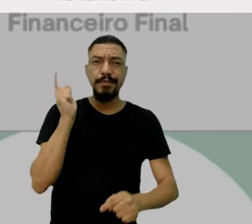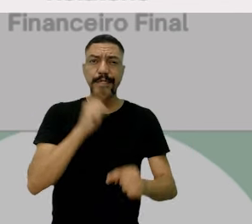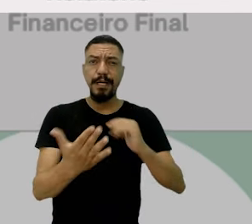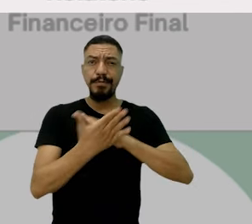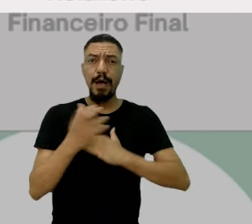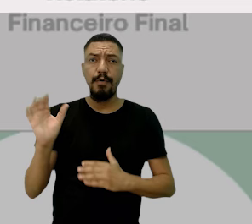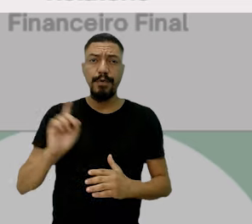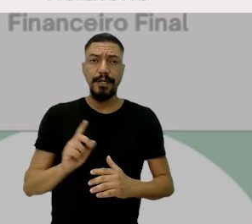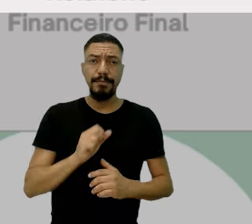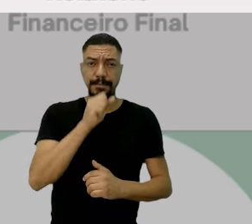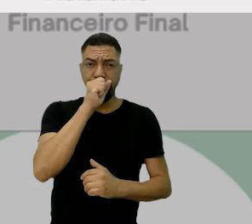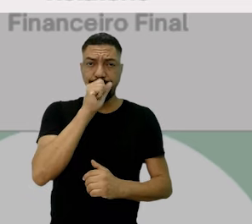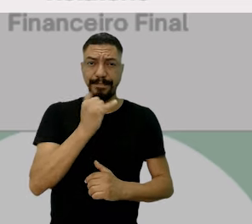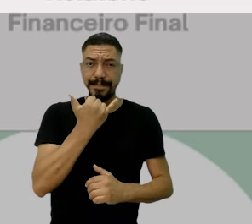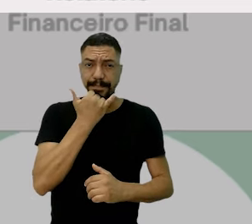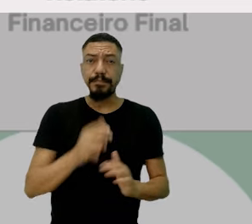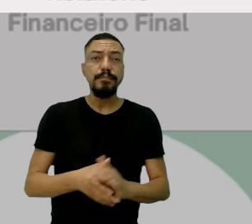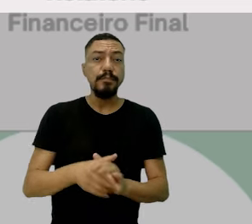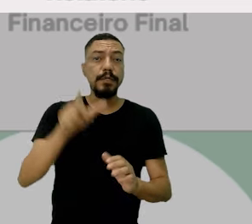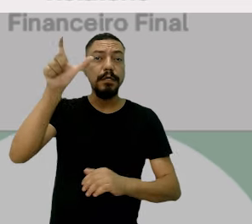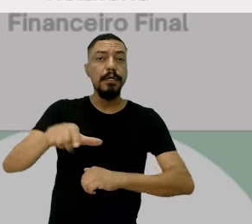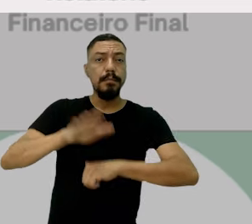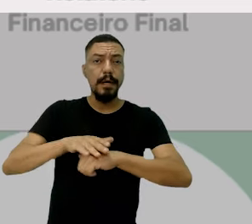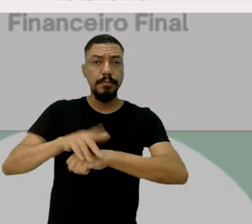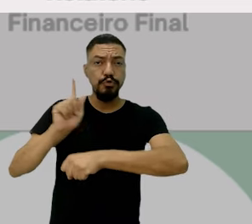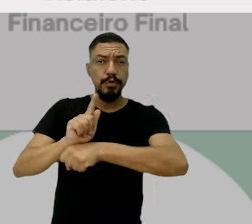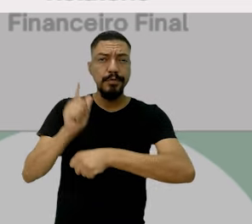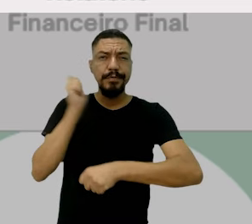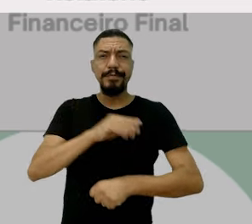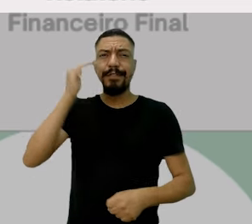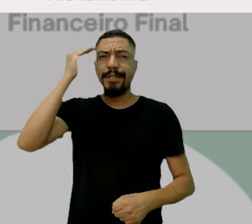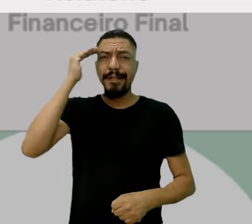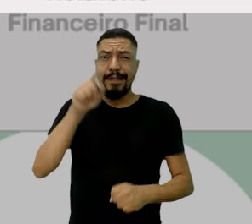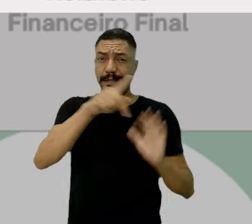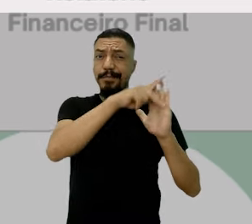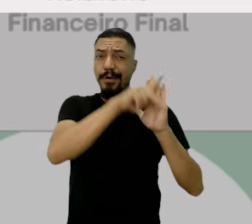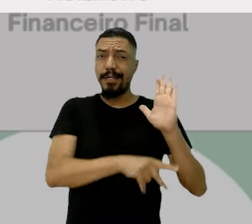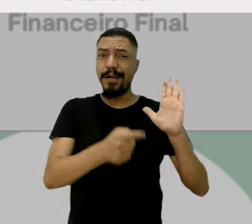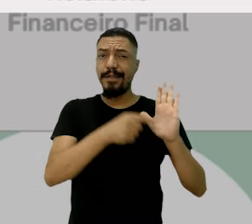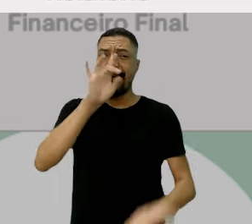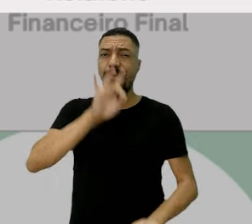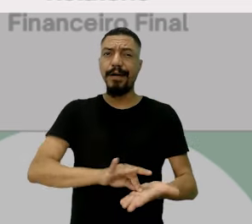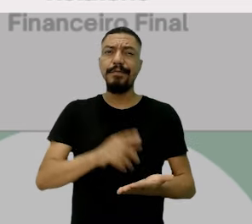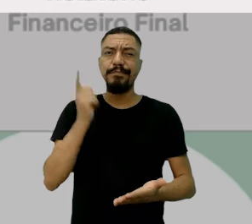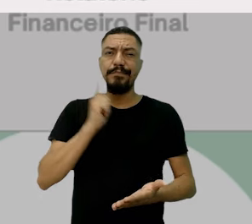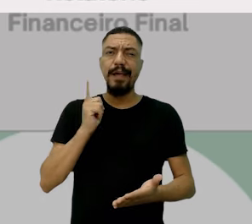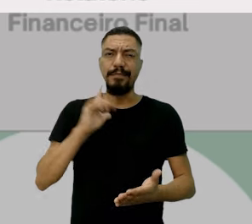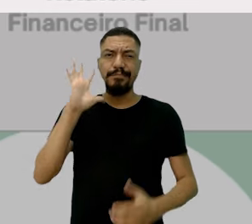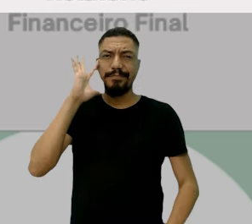contribuir para que o gestor ou gestora tenha um entendimento de que esse projeto de fato aconteceu.